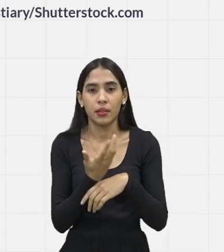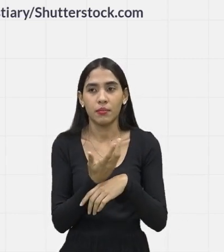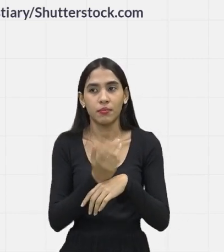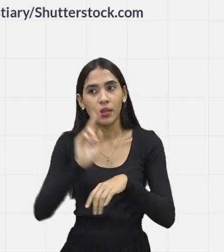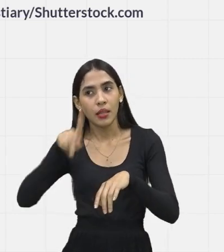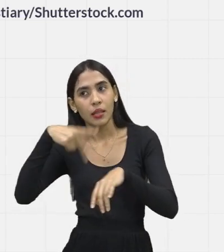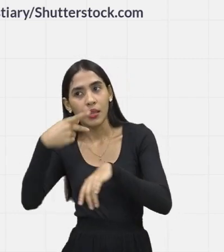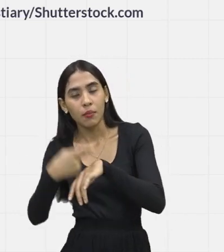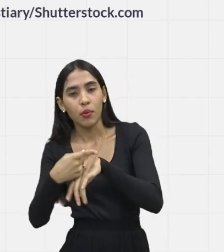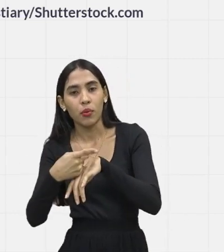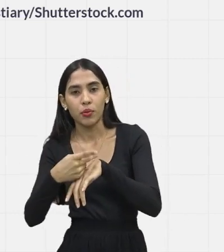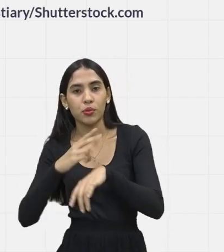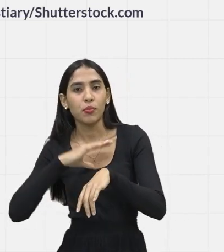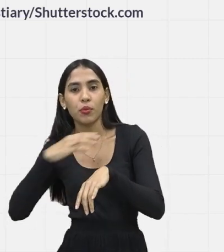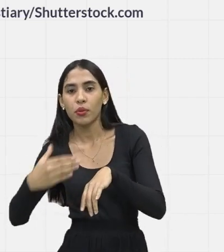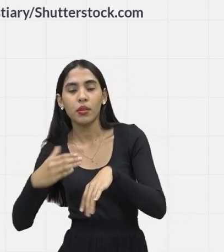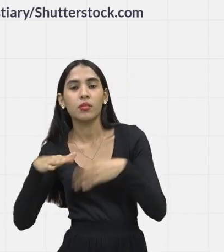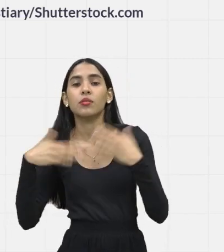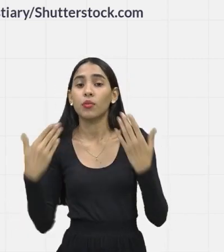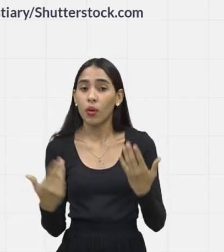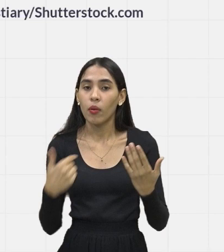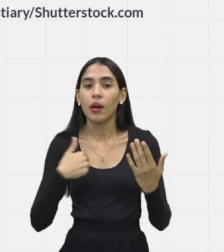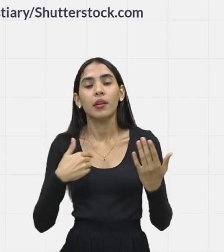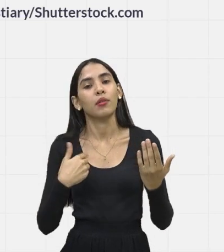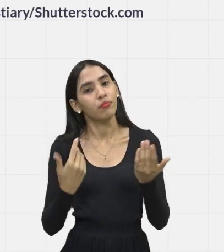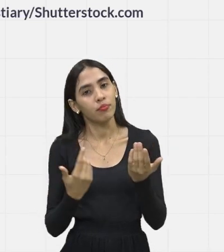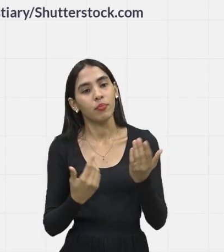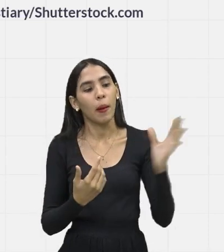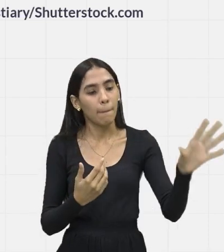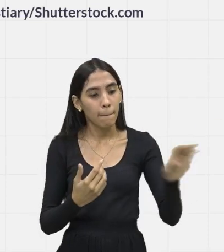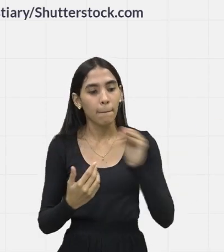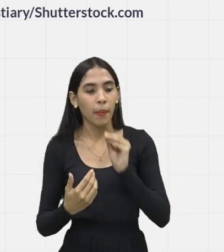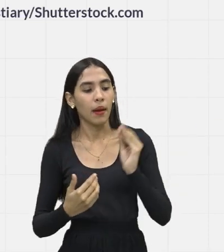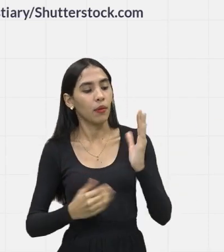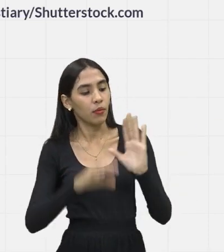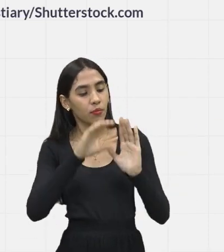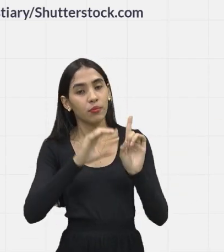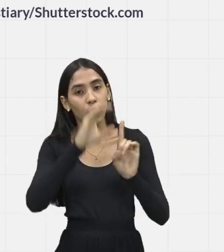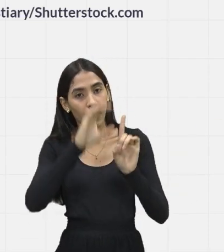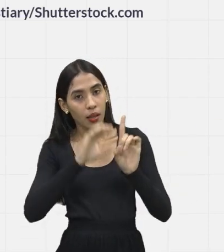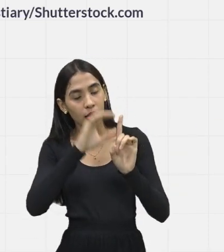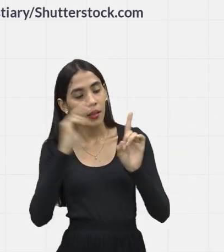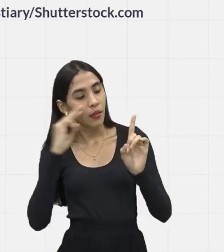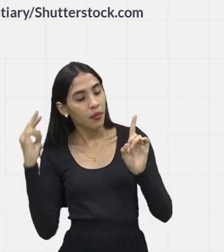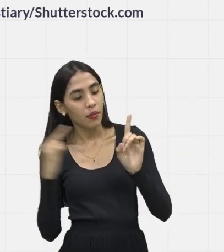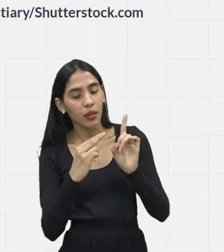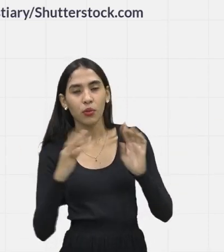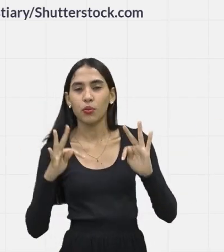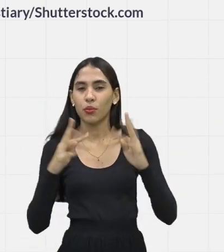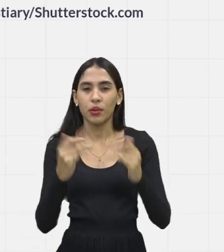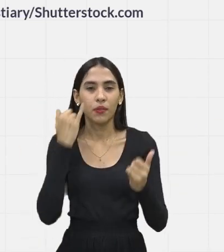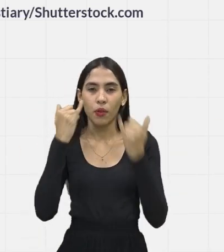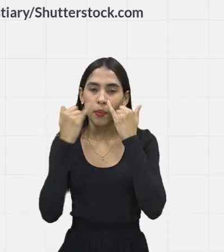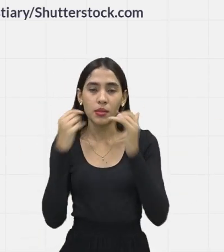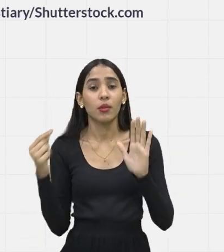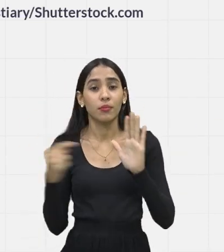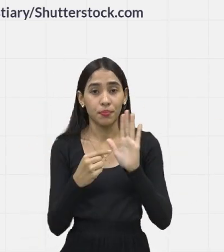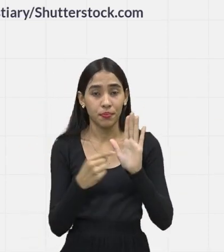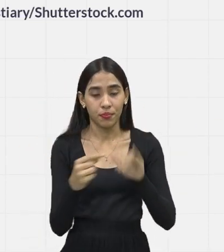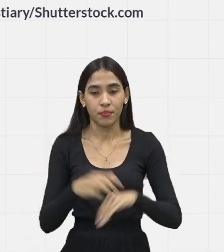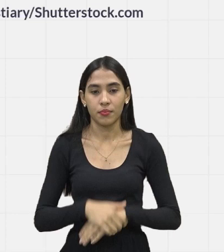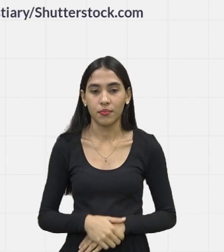depois de língua portuguesa, eu vou lá no meu calendário escolar e eu tenho todas essas informações, tá bom? E